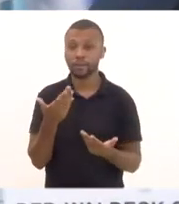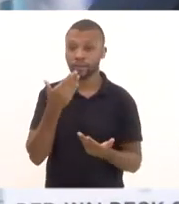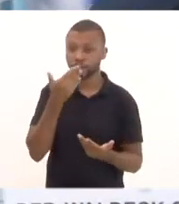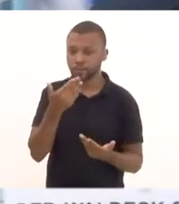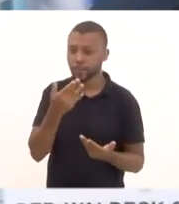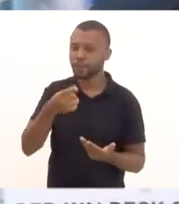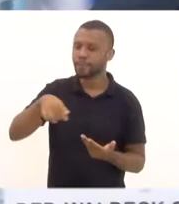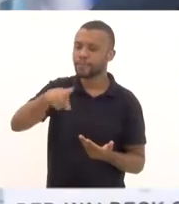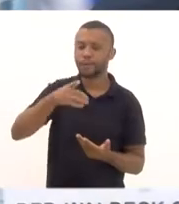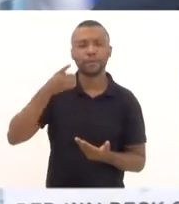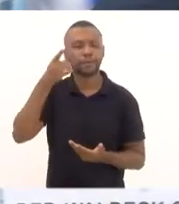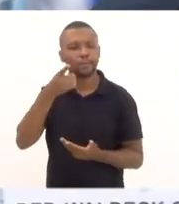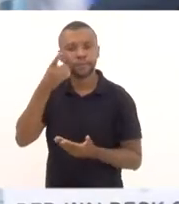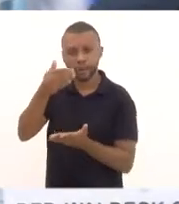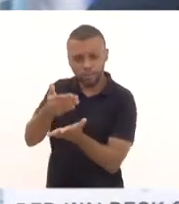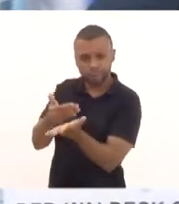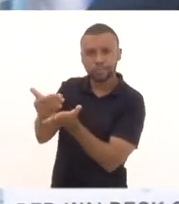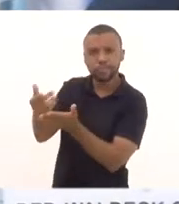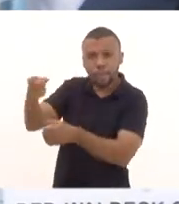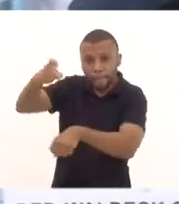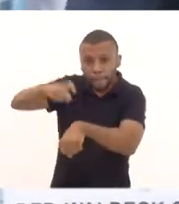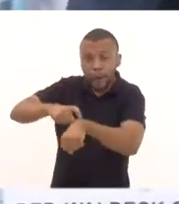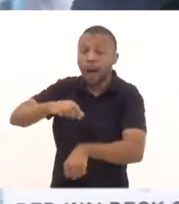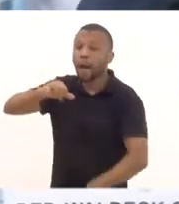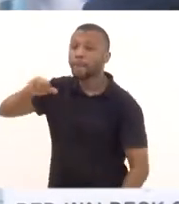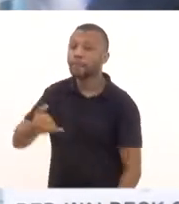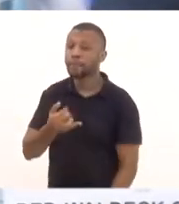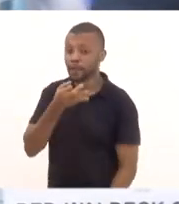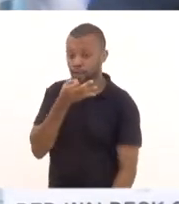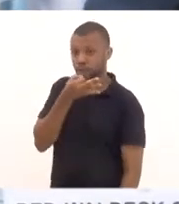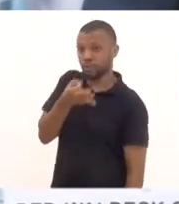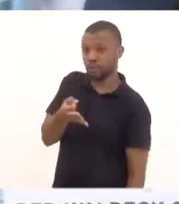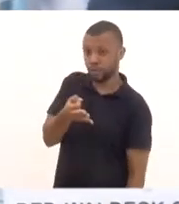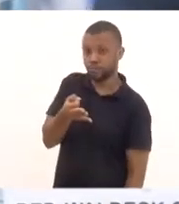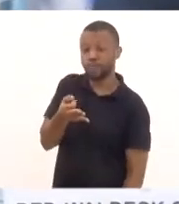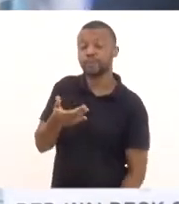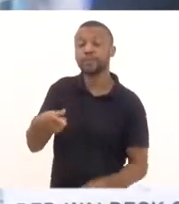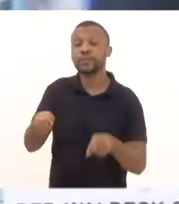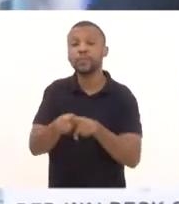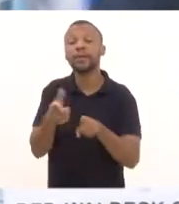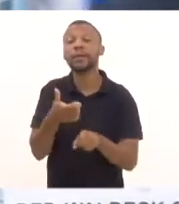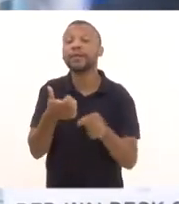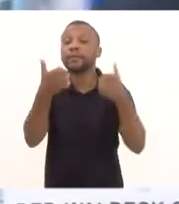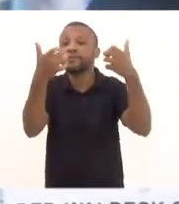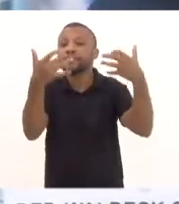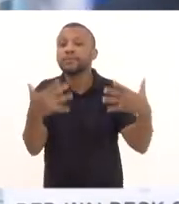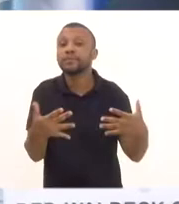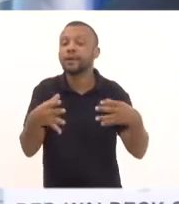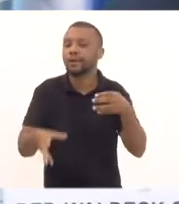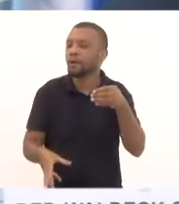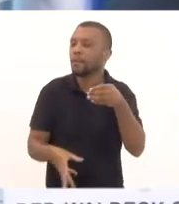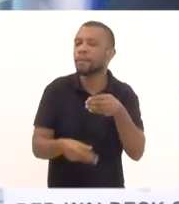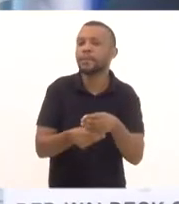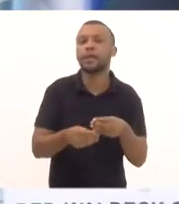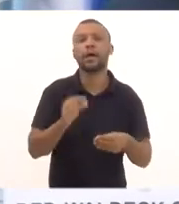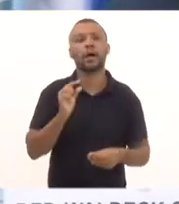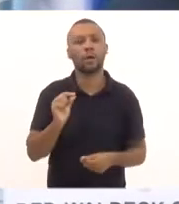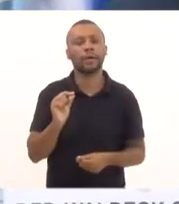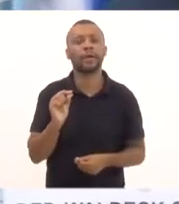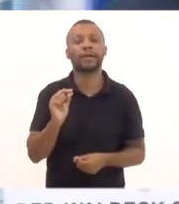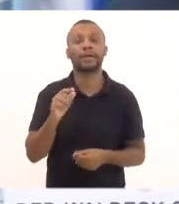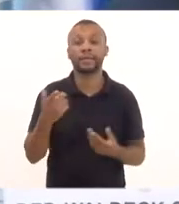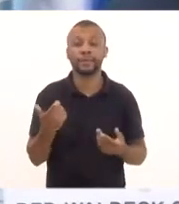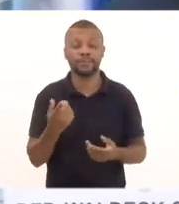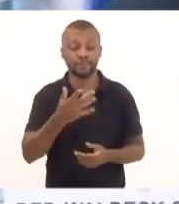possam aproveitar essa sugestão que eu fiz né E só gostei destacar que a